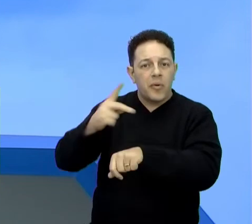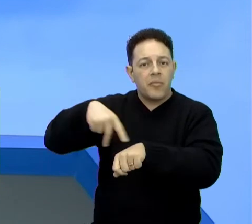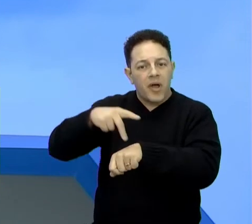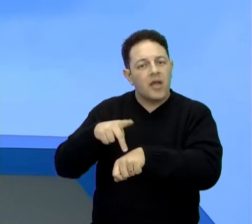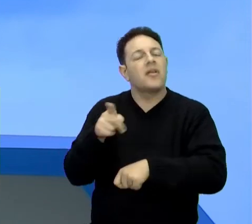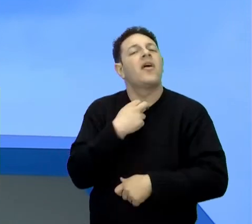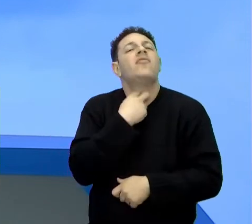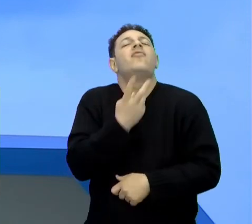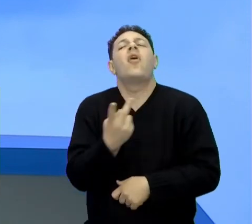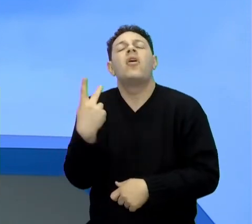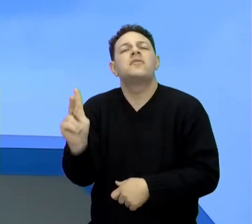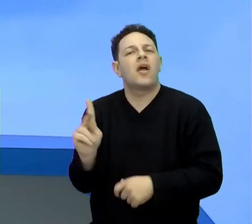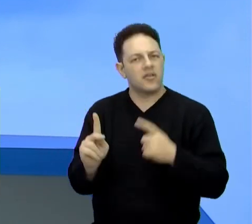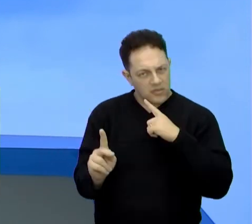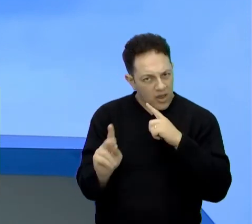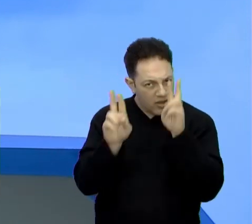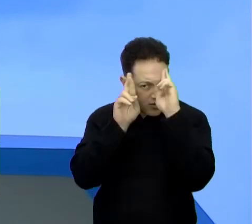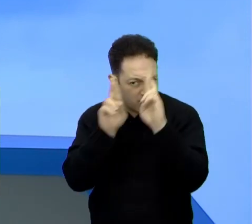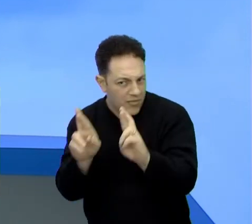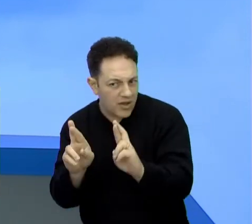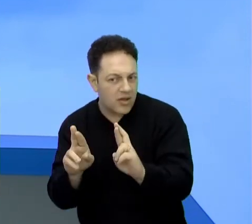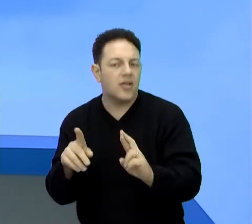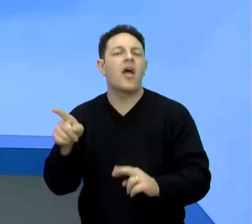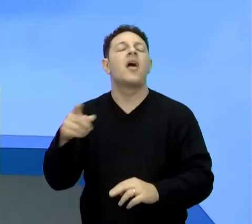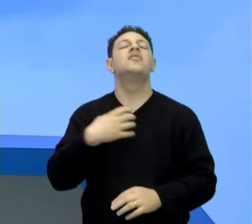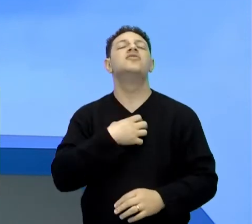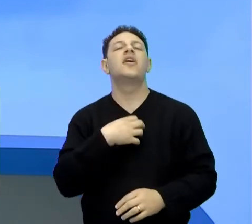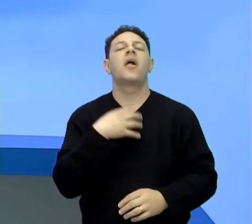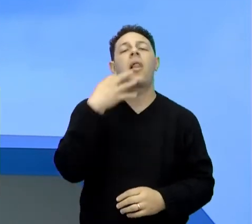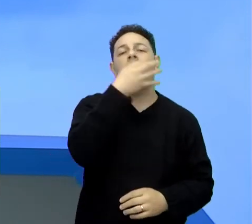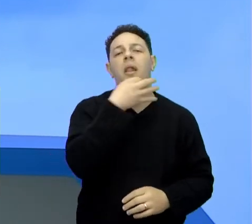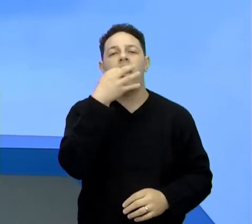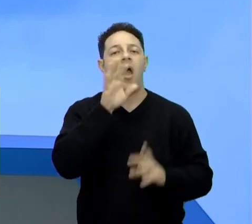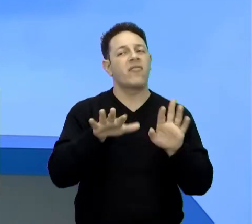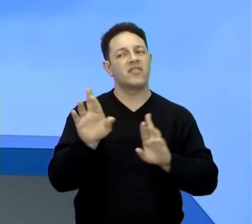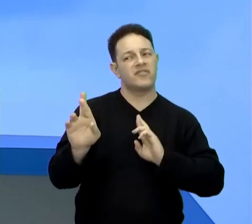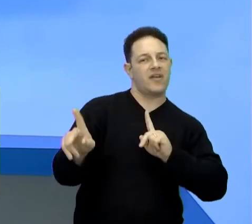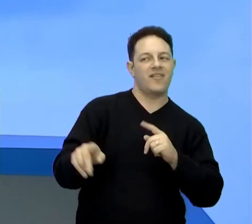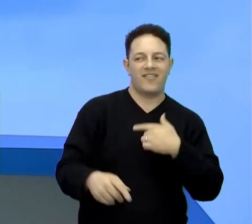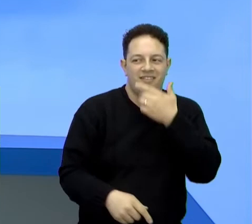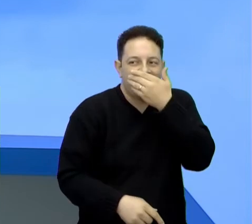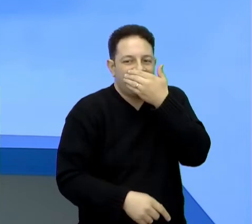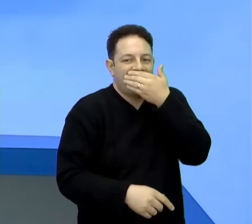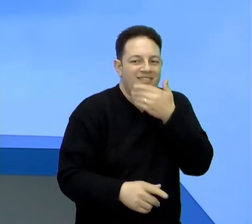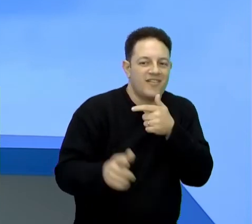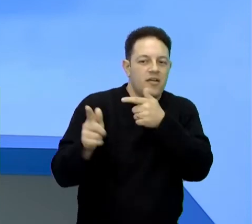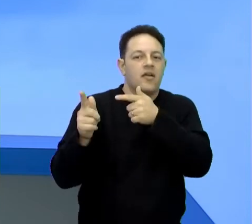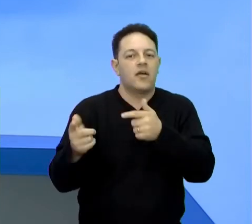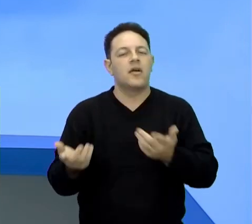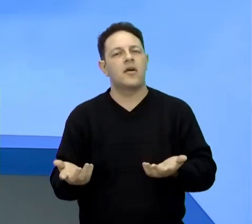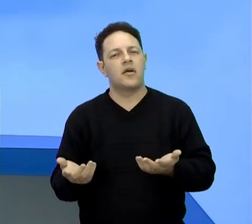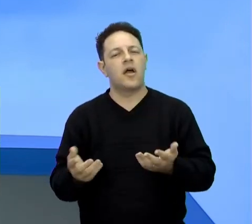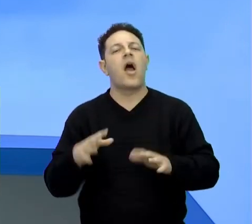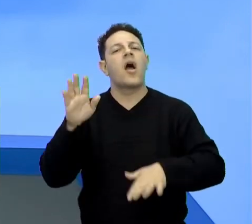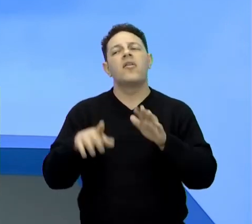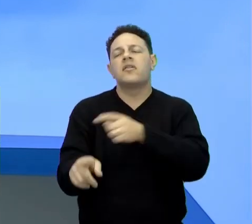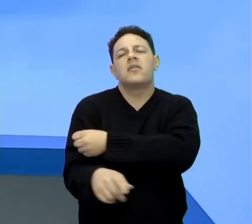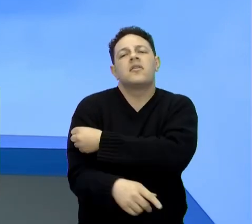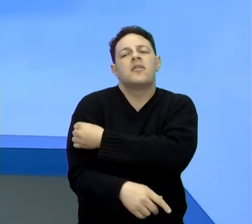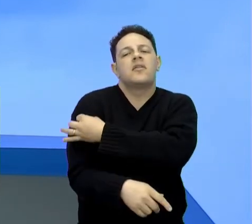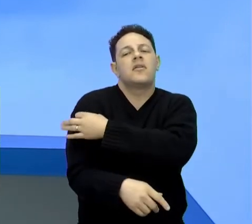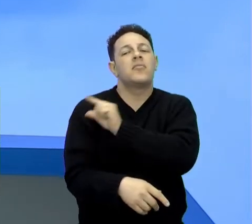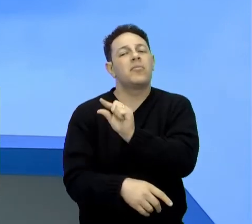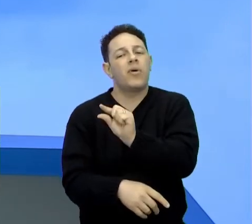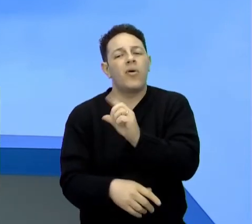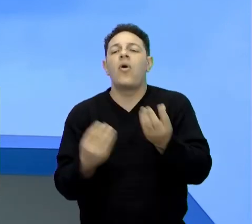são respeitadas, a forma de falar, o jeito, as pessoas com menos formação escolar, como é que elas